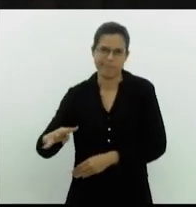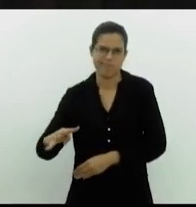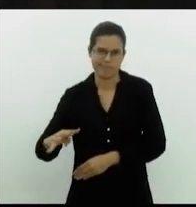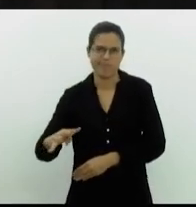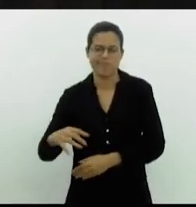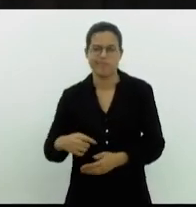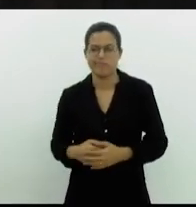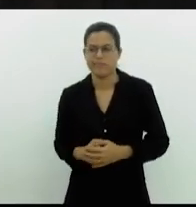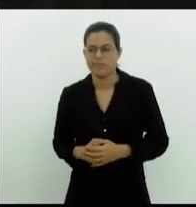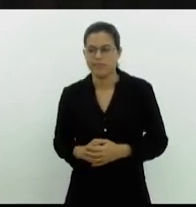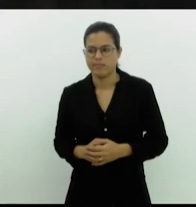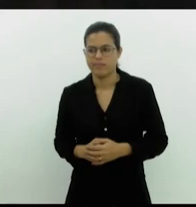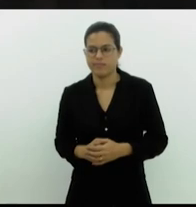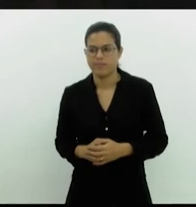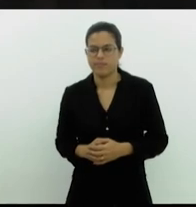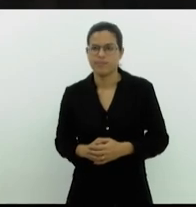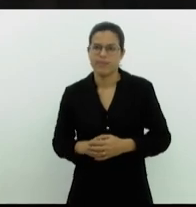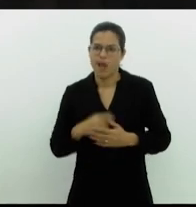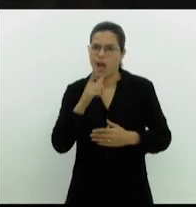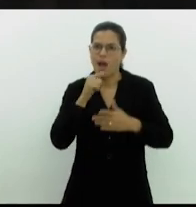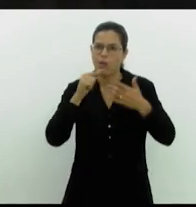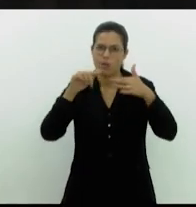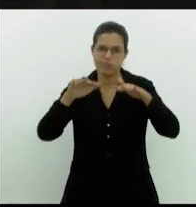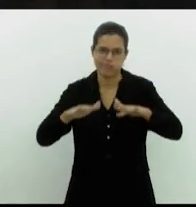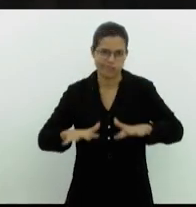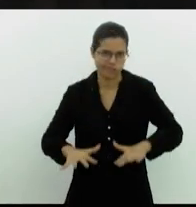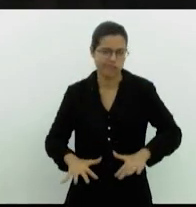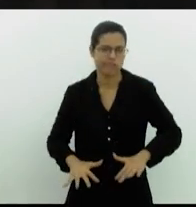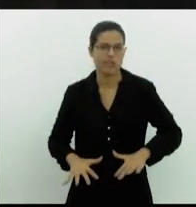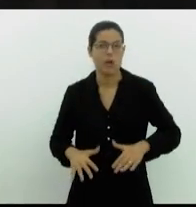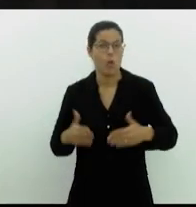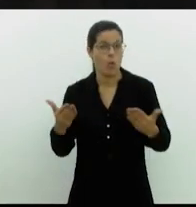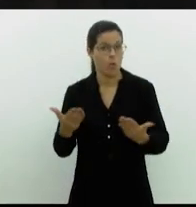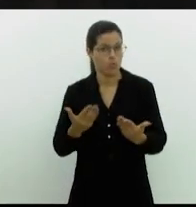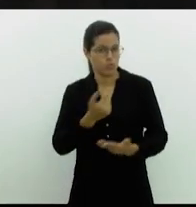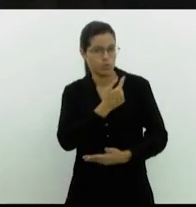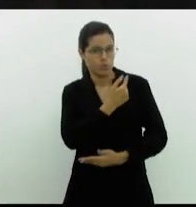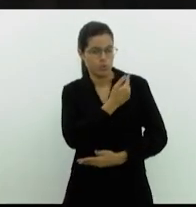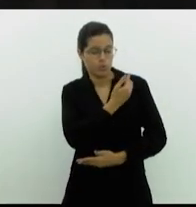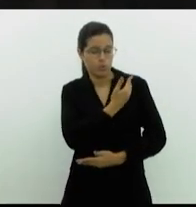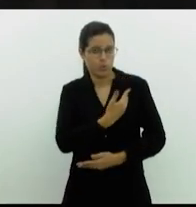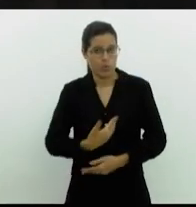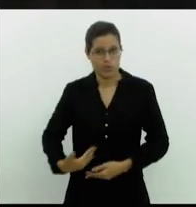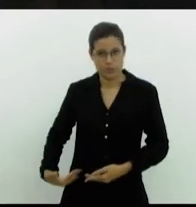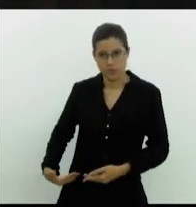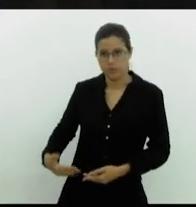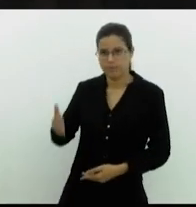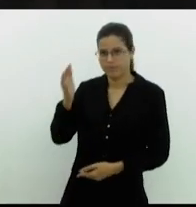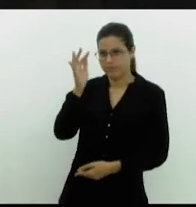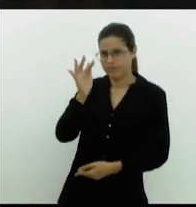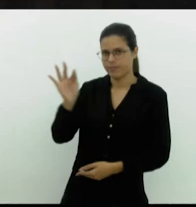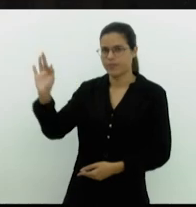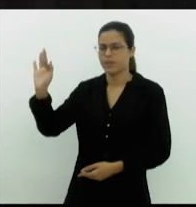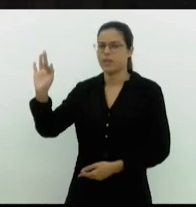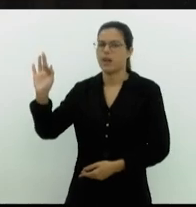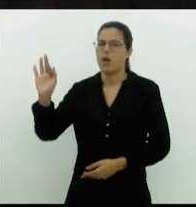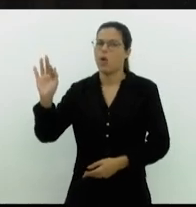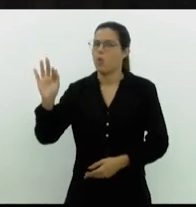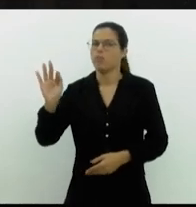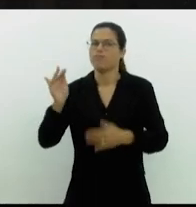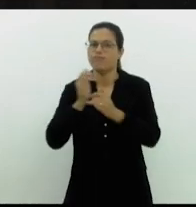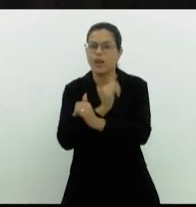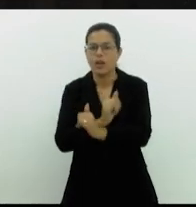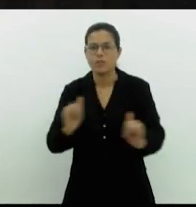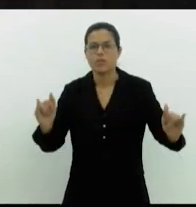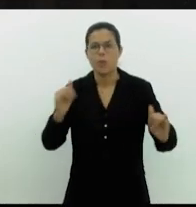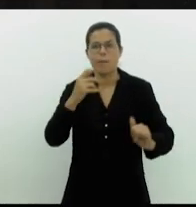Hoje, o governo federal lança no PAC um grande programa de obras